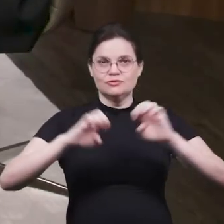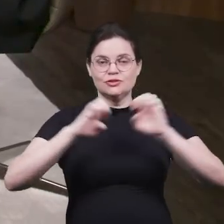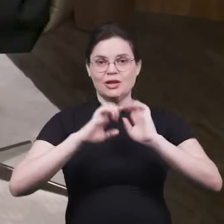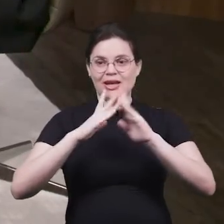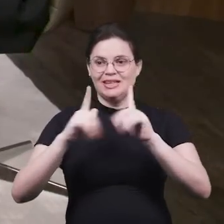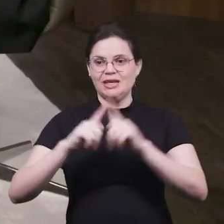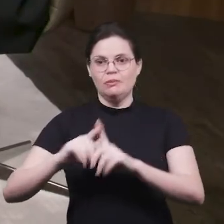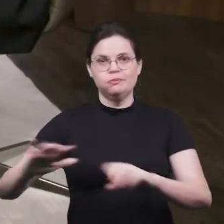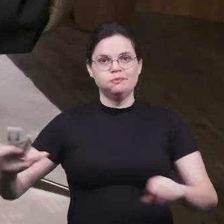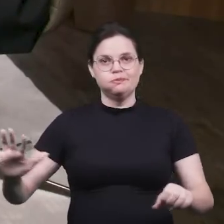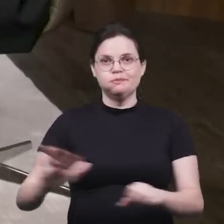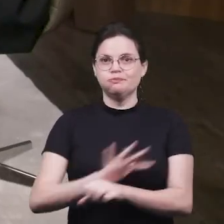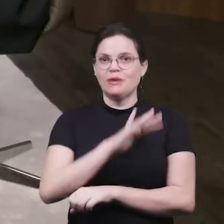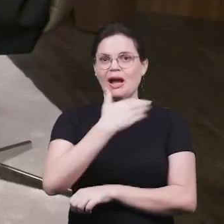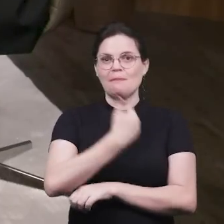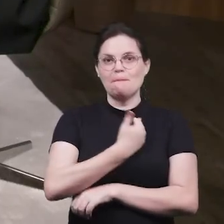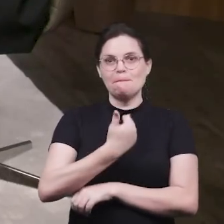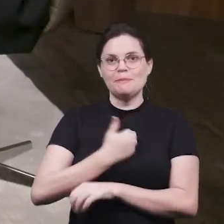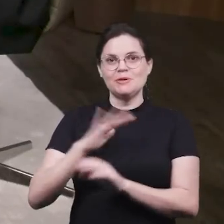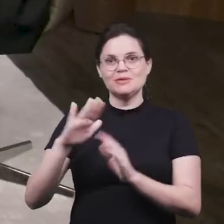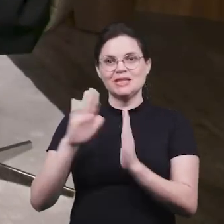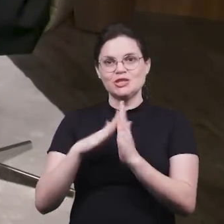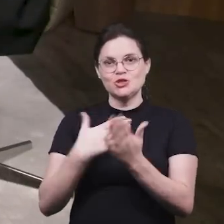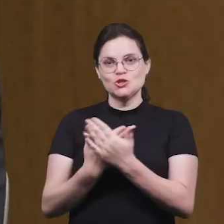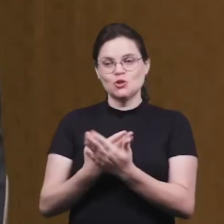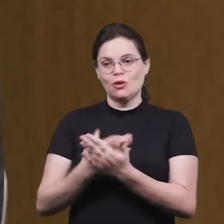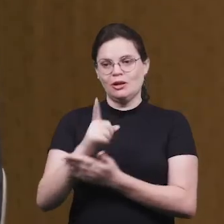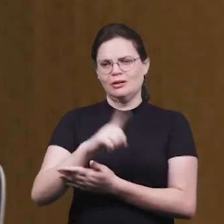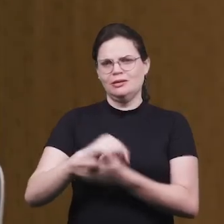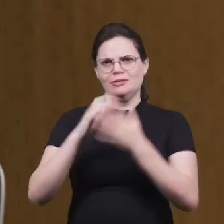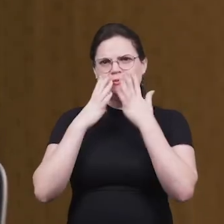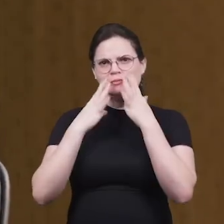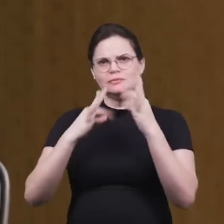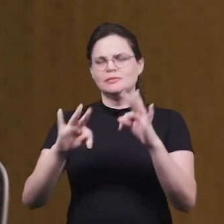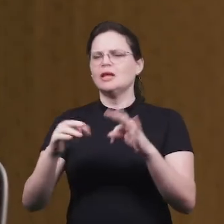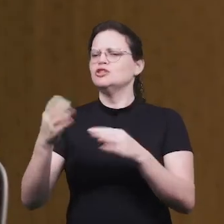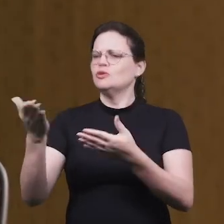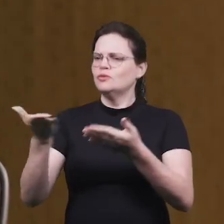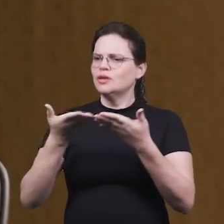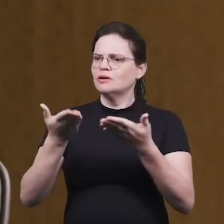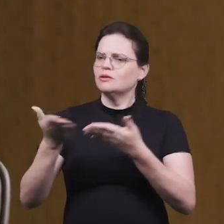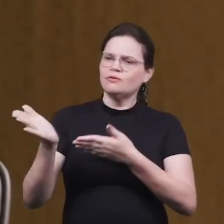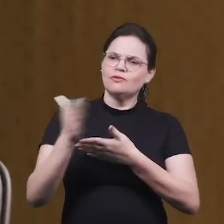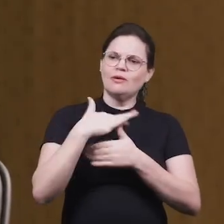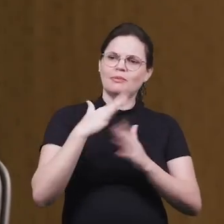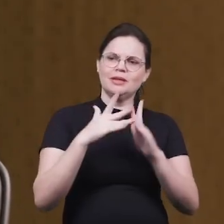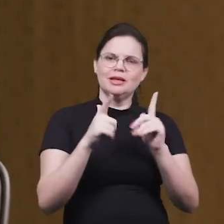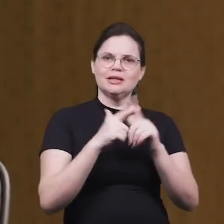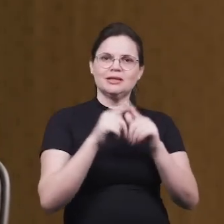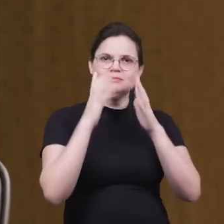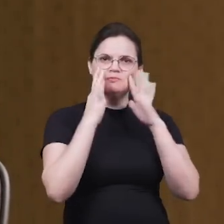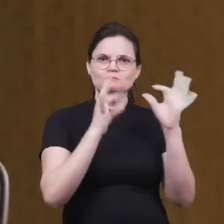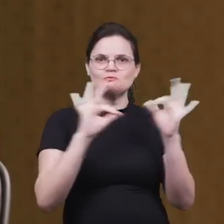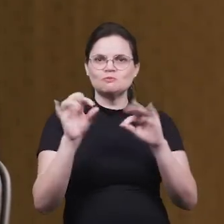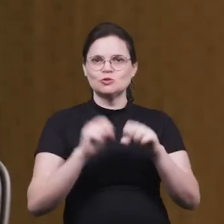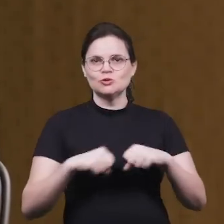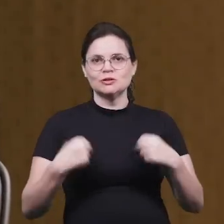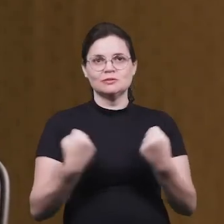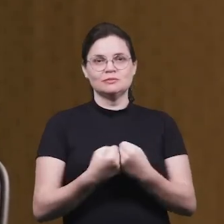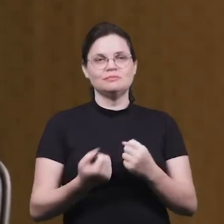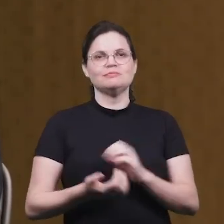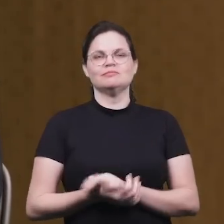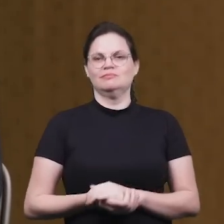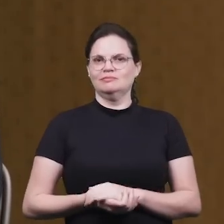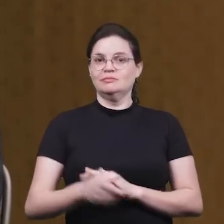encheu de amigos, de colegas que eles testemunharam, levaram para a igreja, né, para ouvir a palavra do Senhor. Então, hoje eles